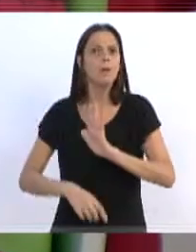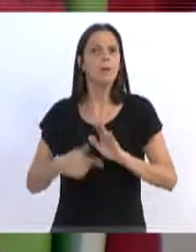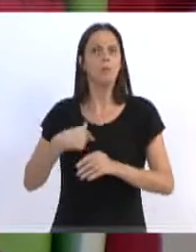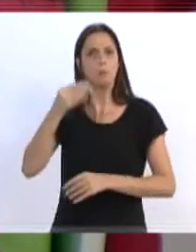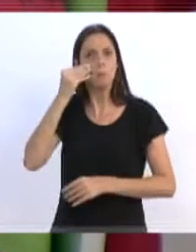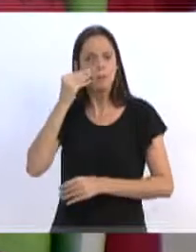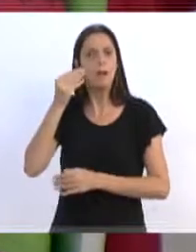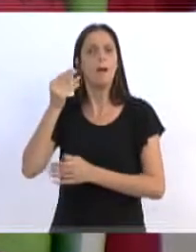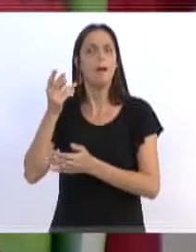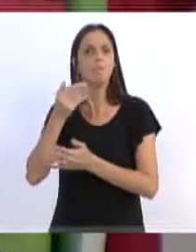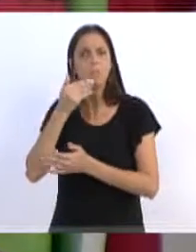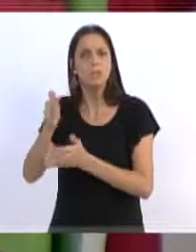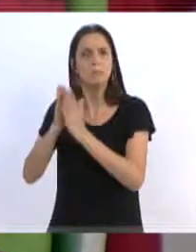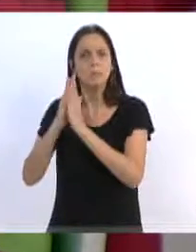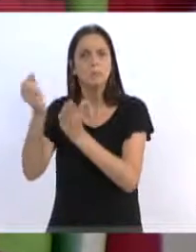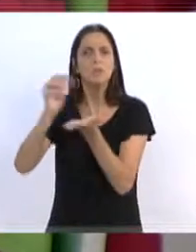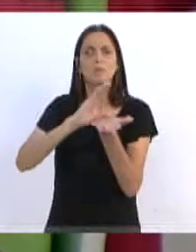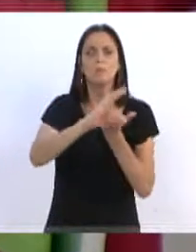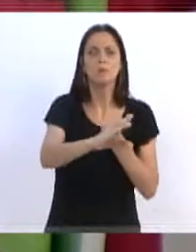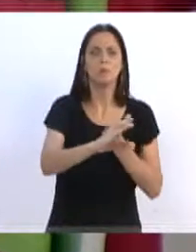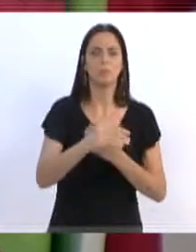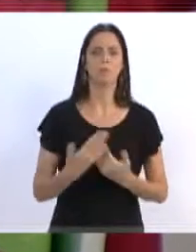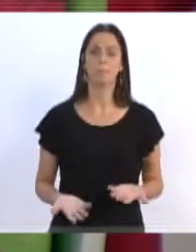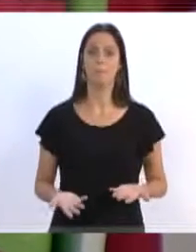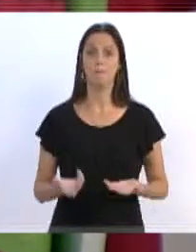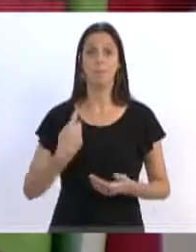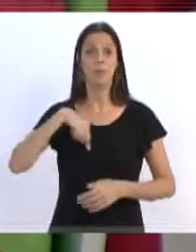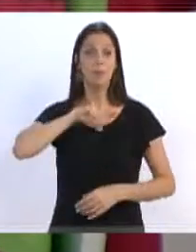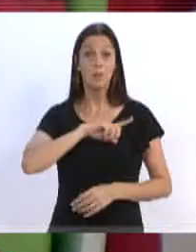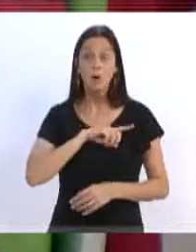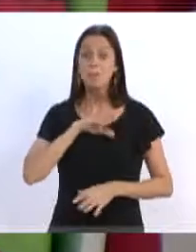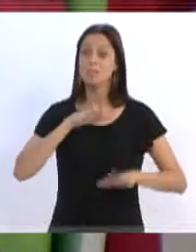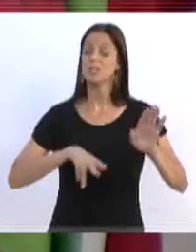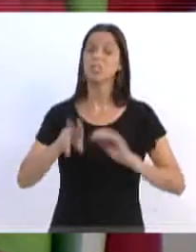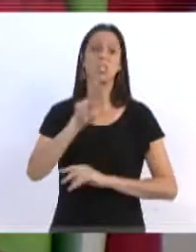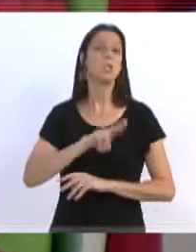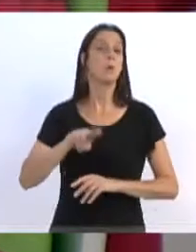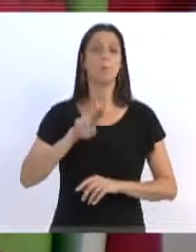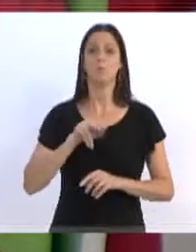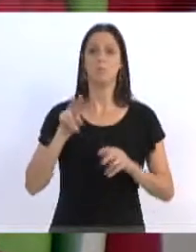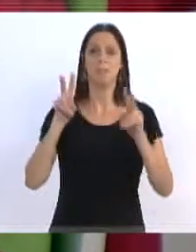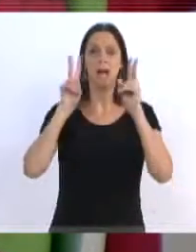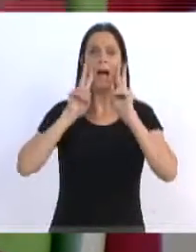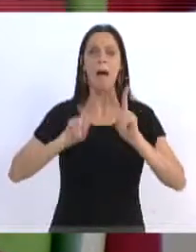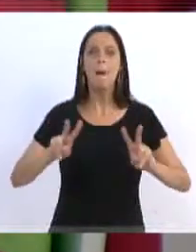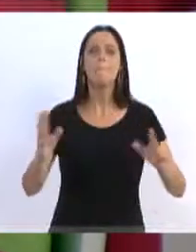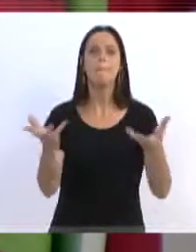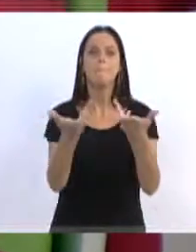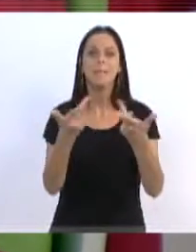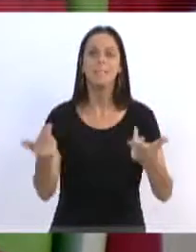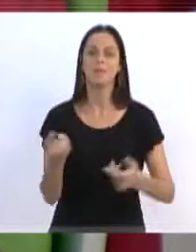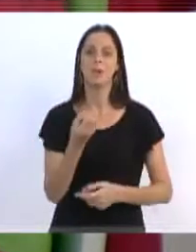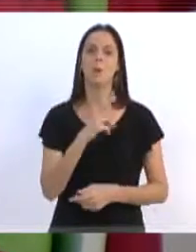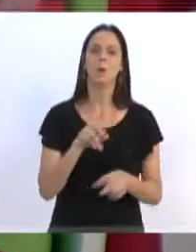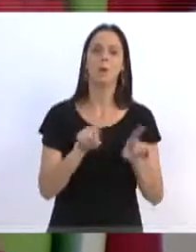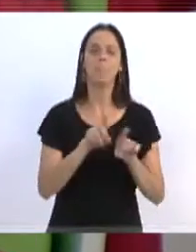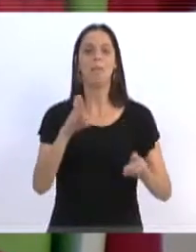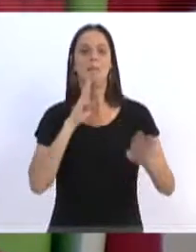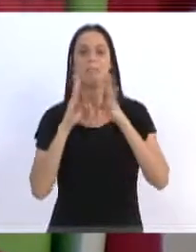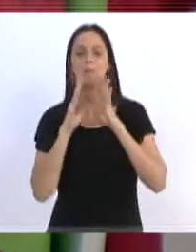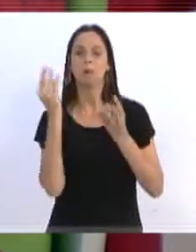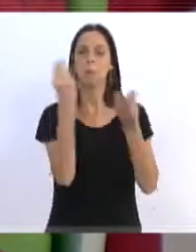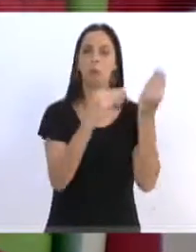resolver e trazer nós não somos de usar muito a mídia não somos muito de ficar nas páginas de facebook